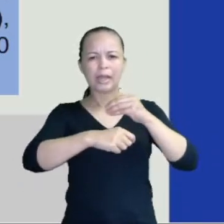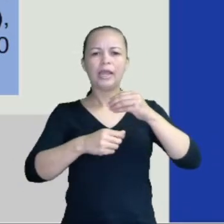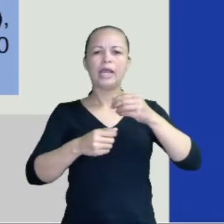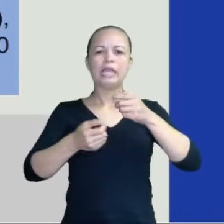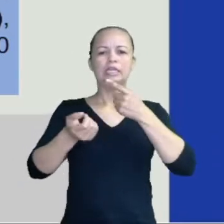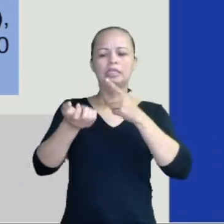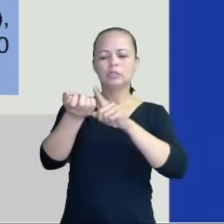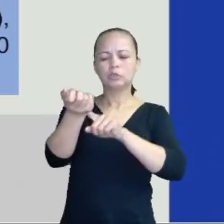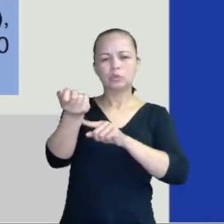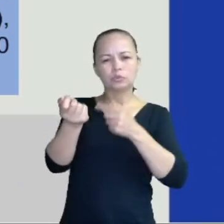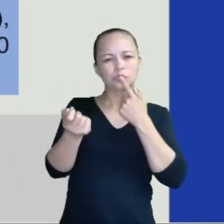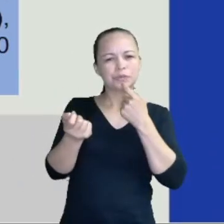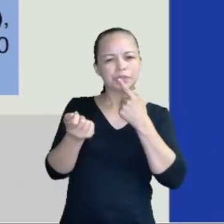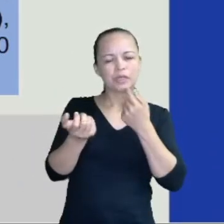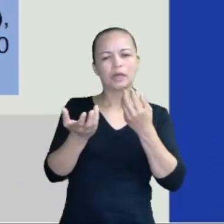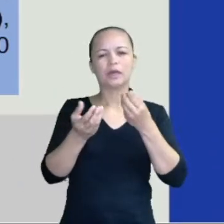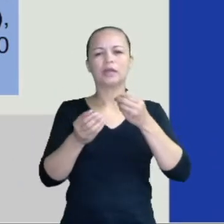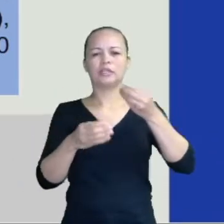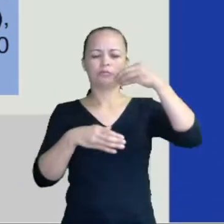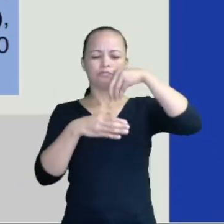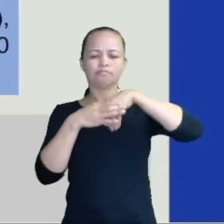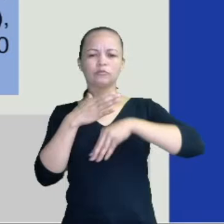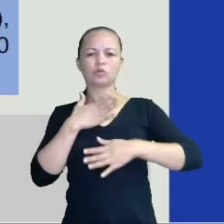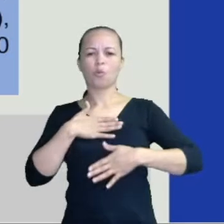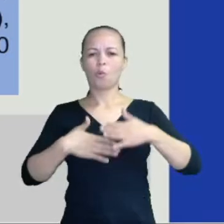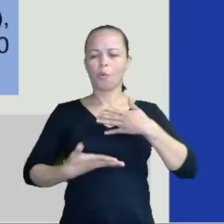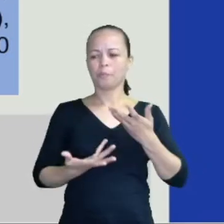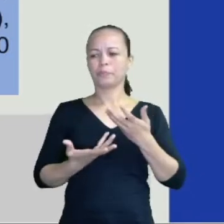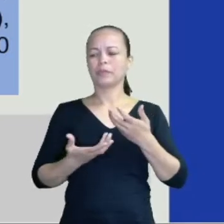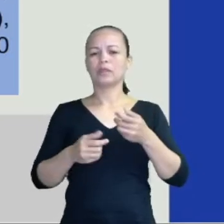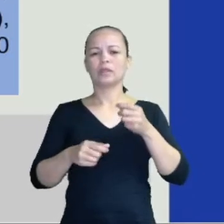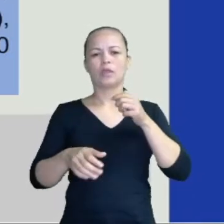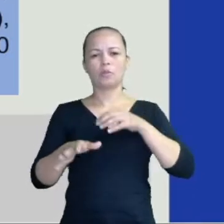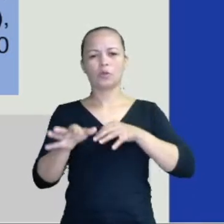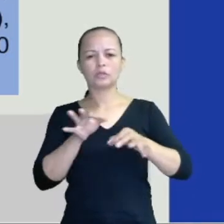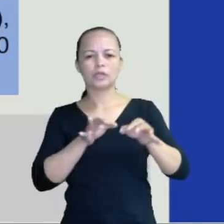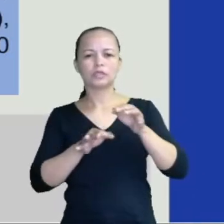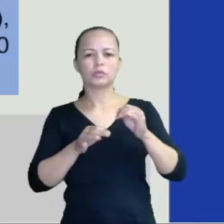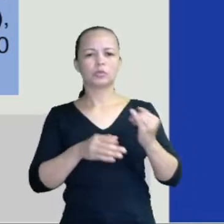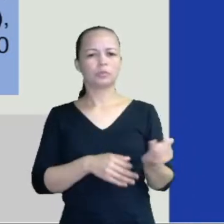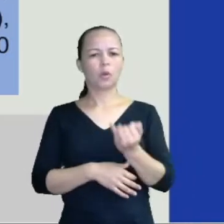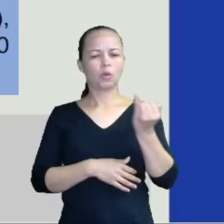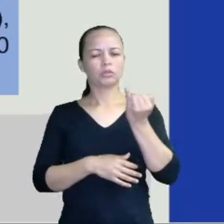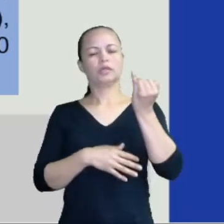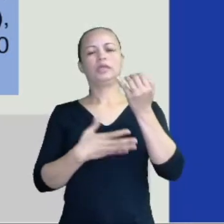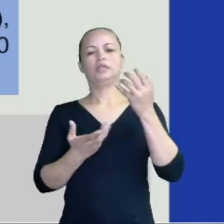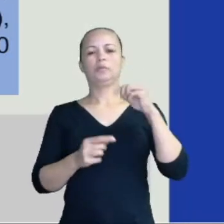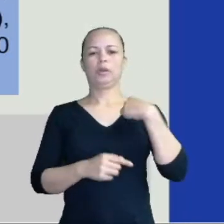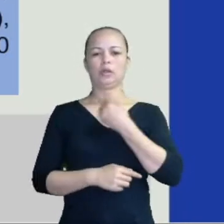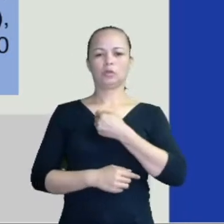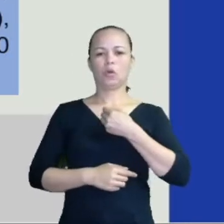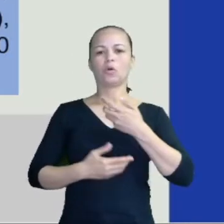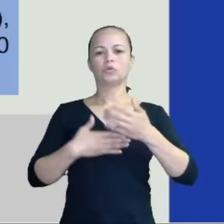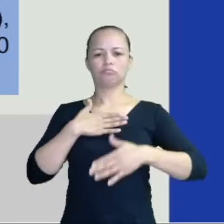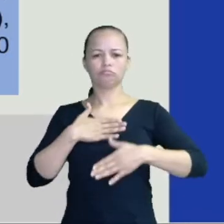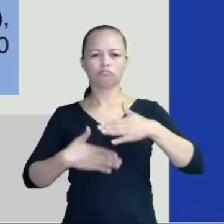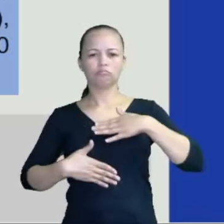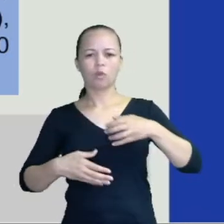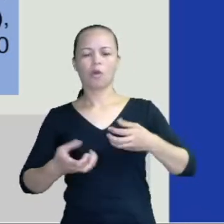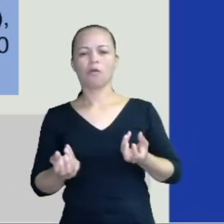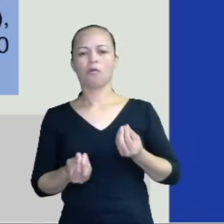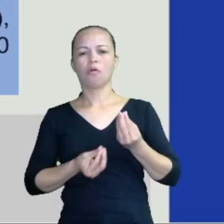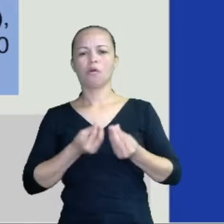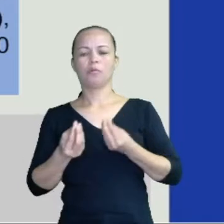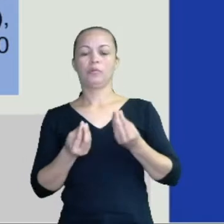vírus estão envolvidos em processos essenciais do nosso organismo e fazem parte